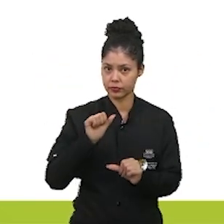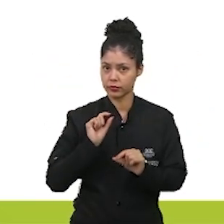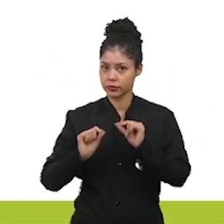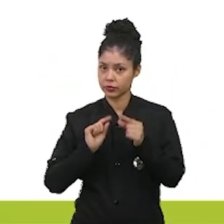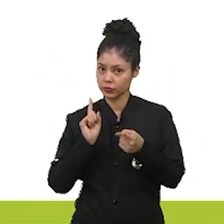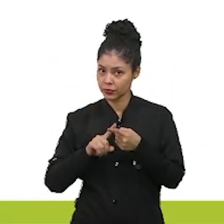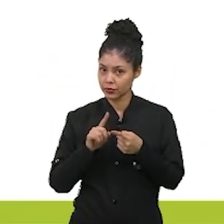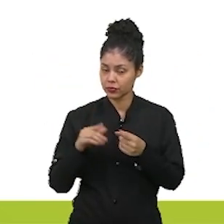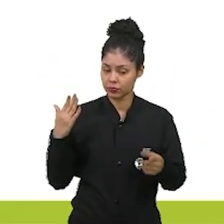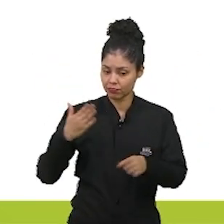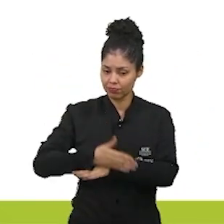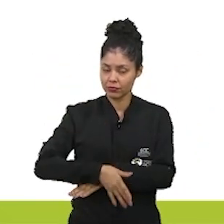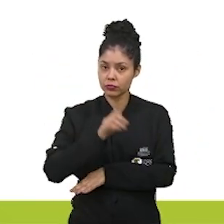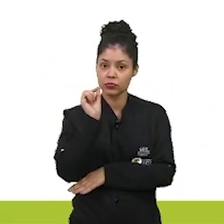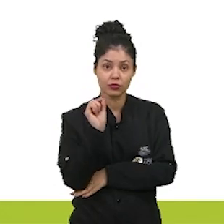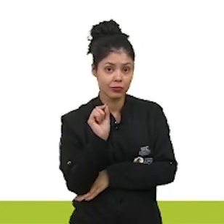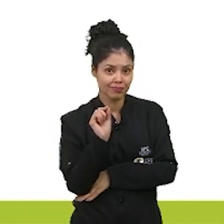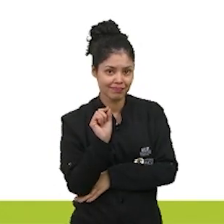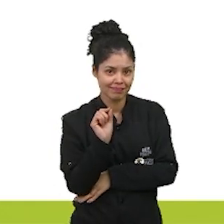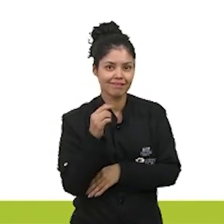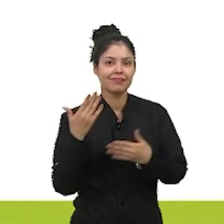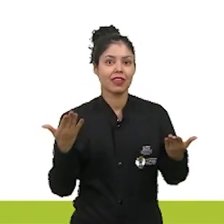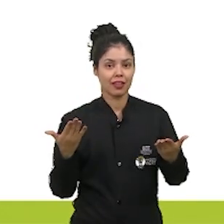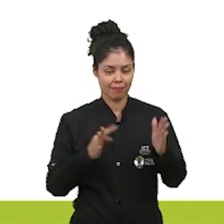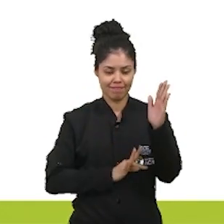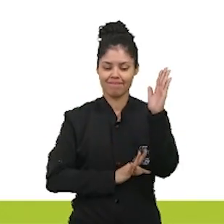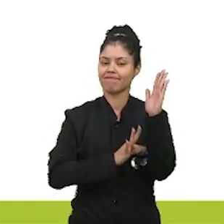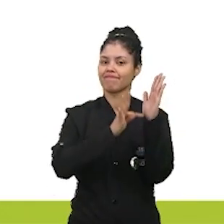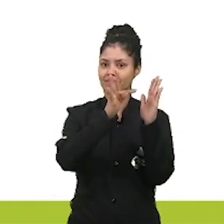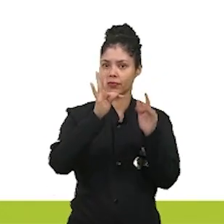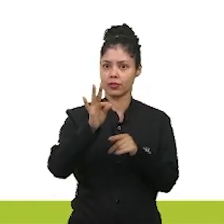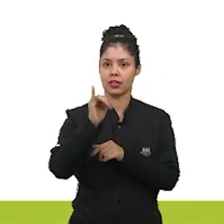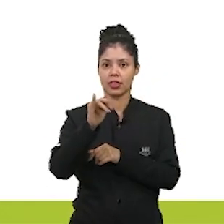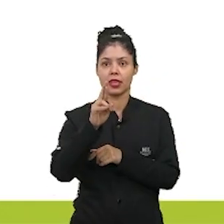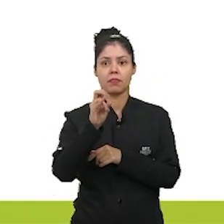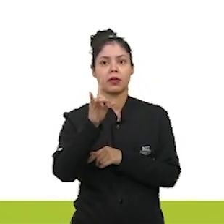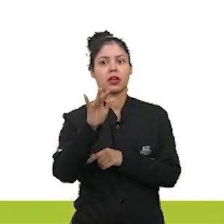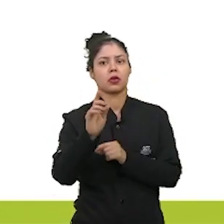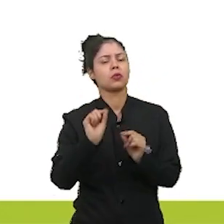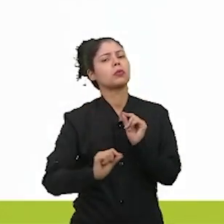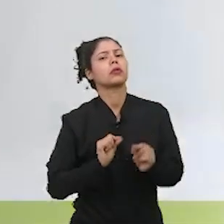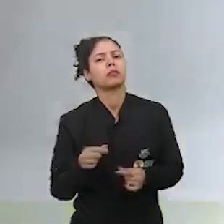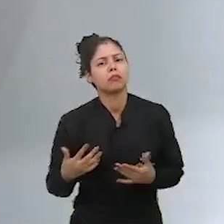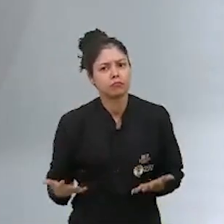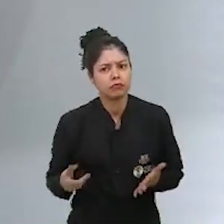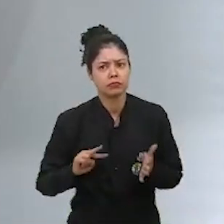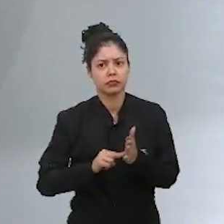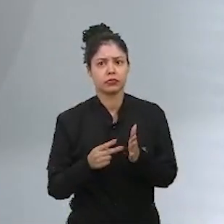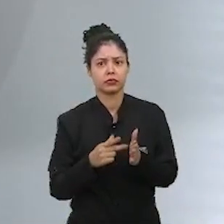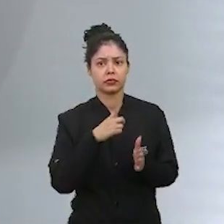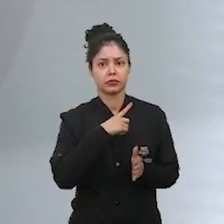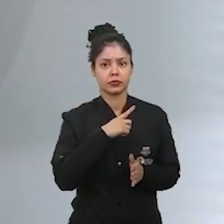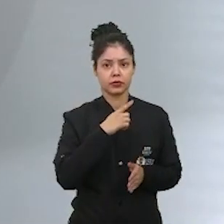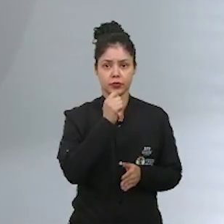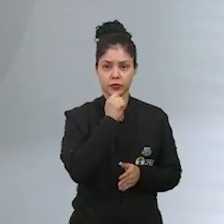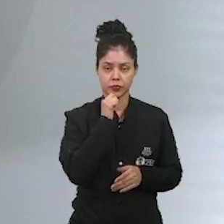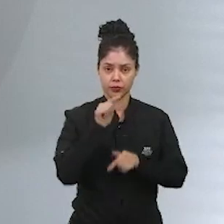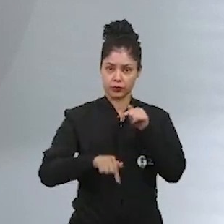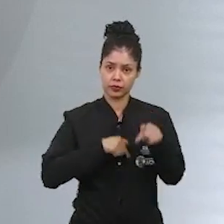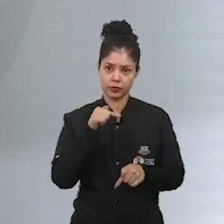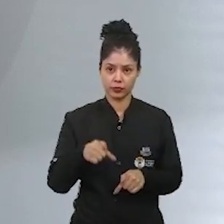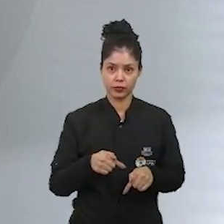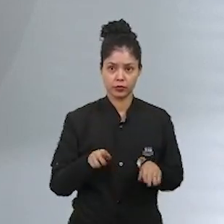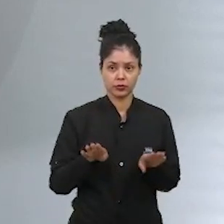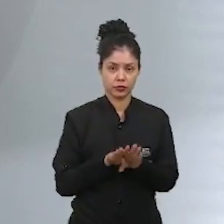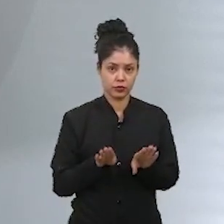aí já entra ali também a questão do intemperismo. Tá? O que é o intemperismo? Nós temos o intemperismo químico, temos